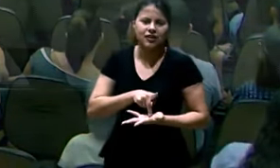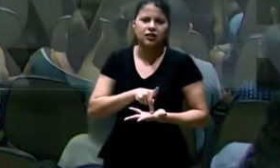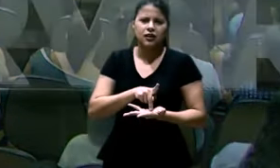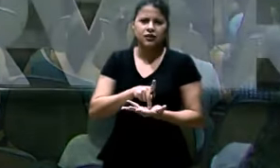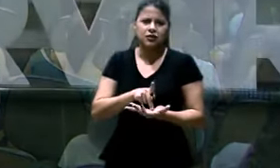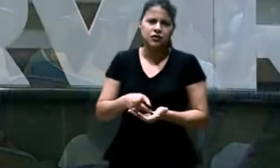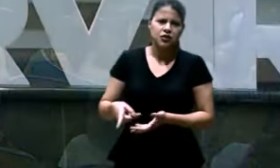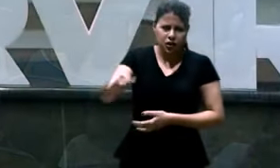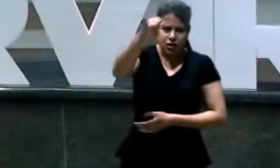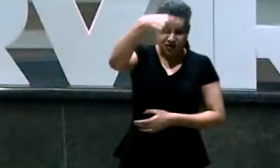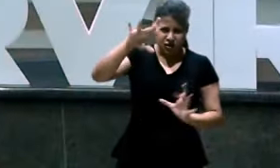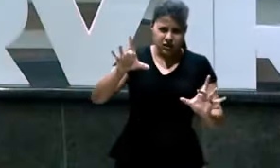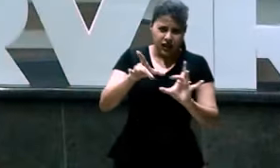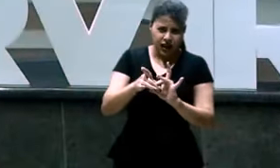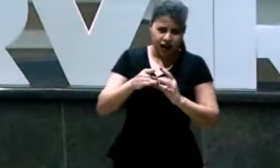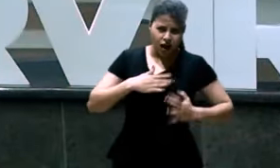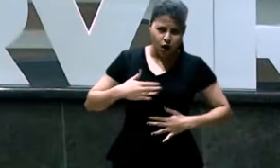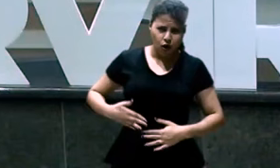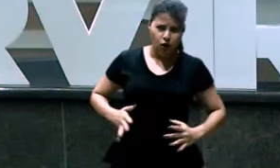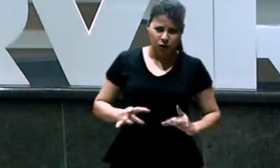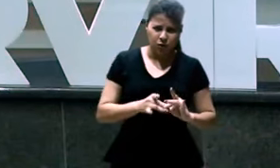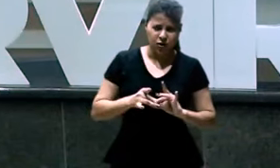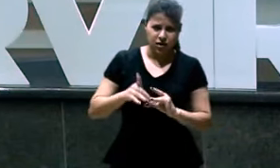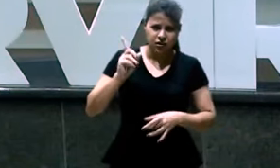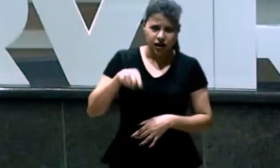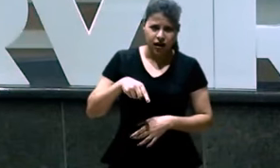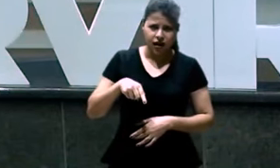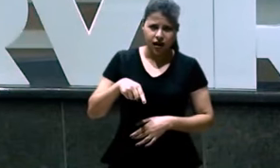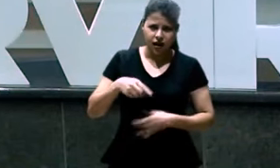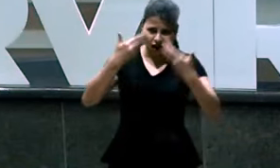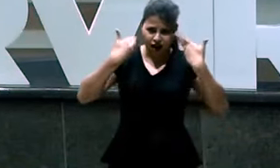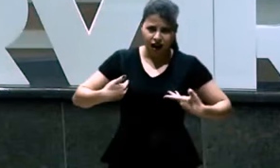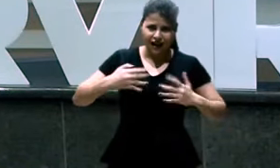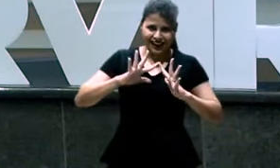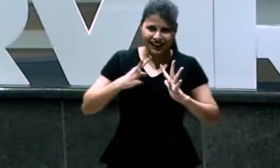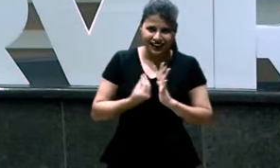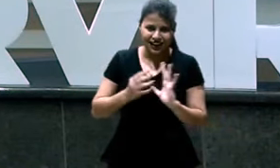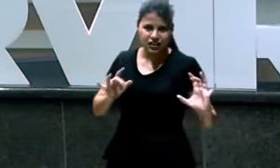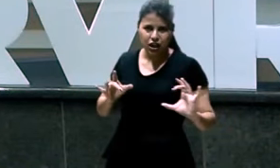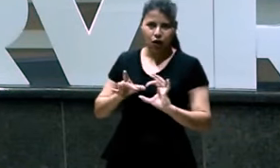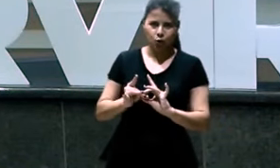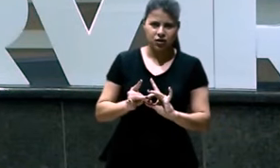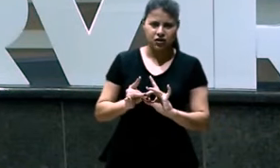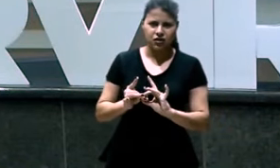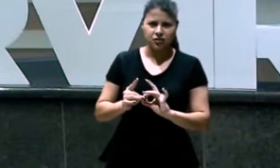parte deste corpo, eu, igreja, ser.